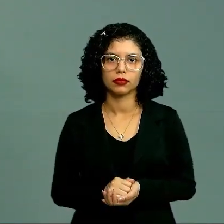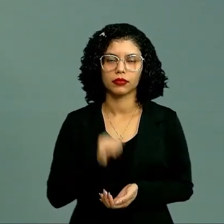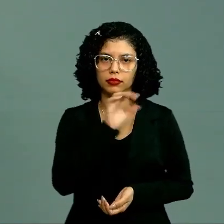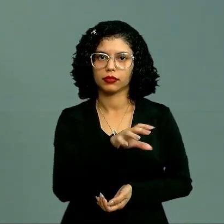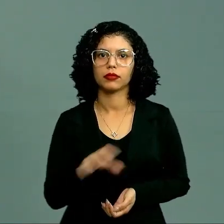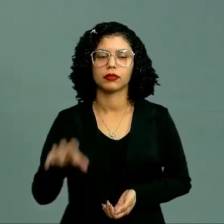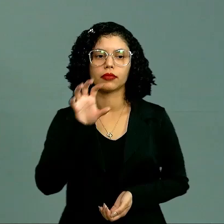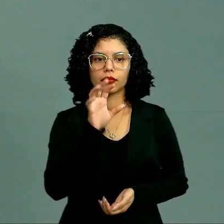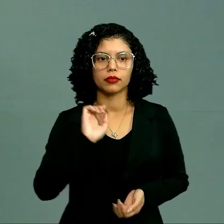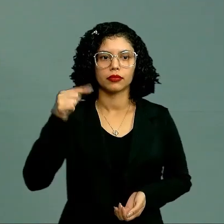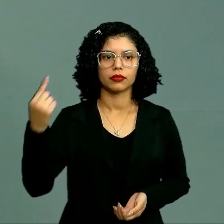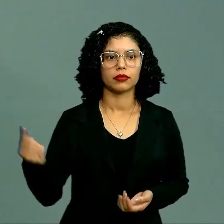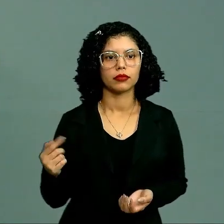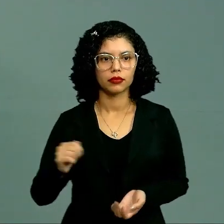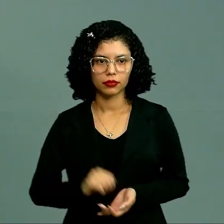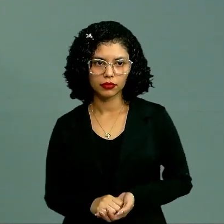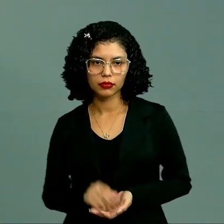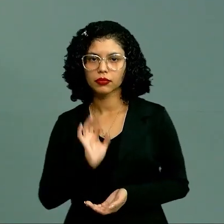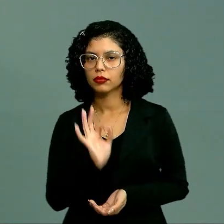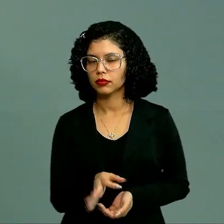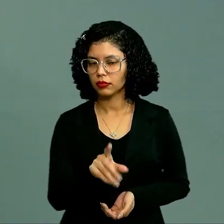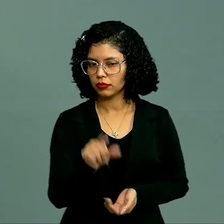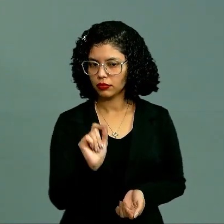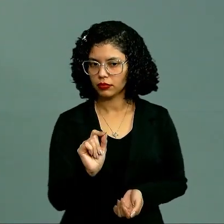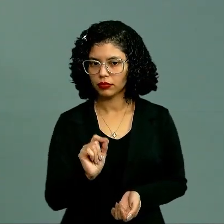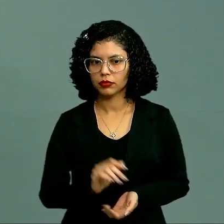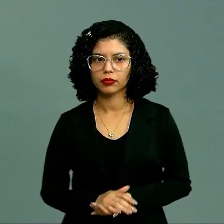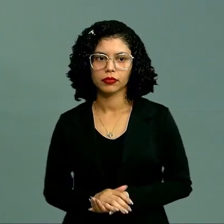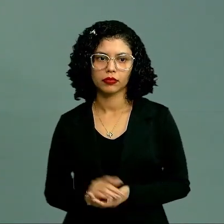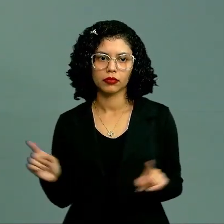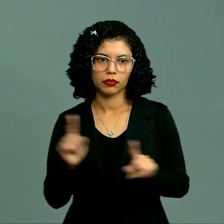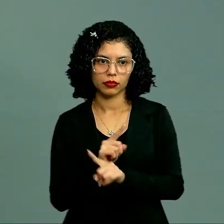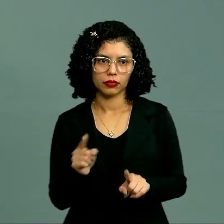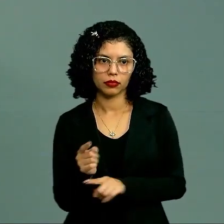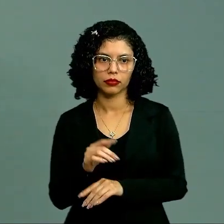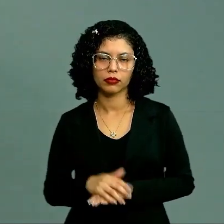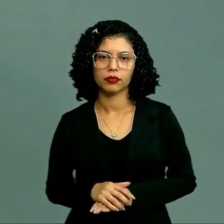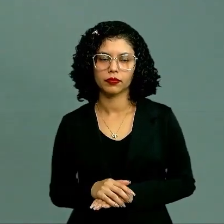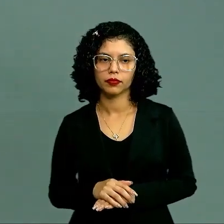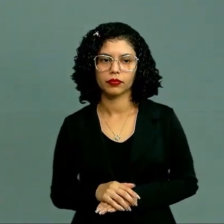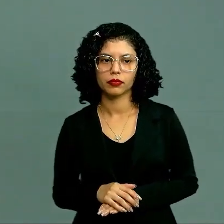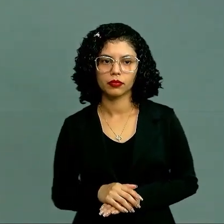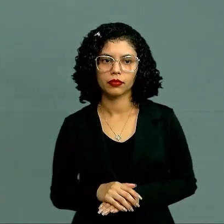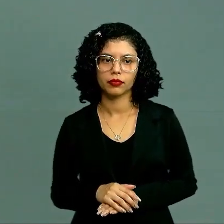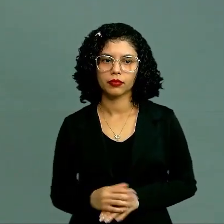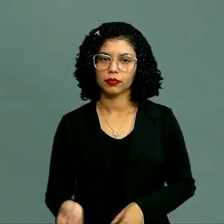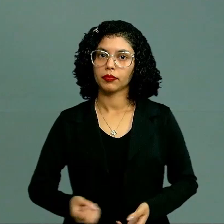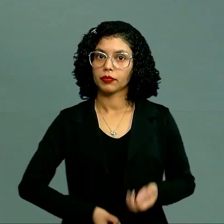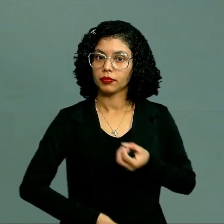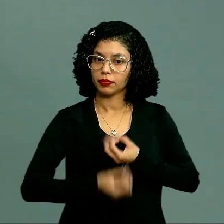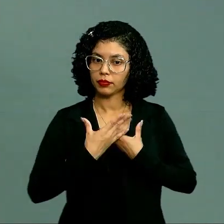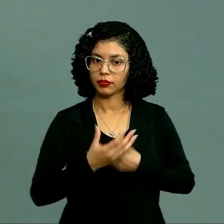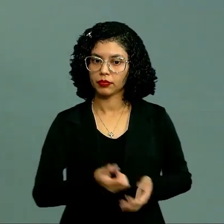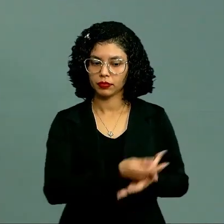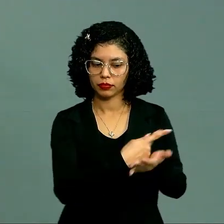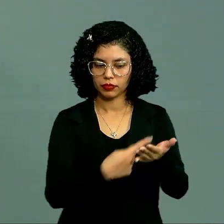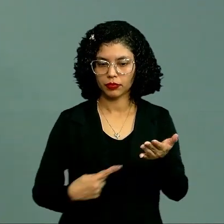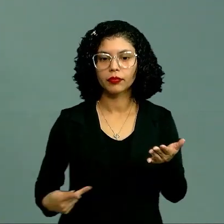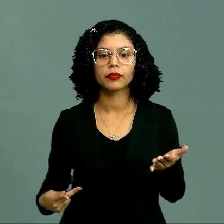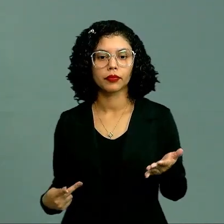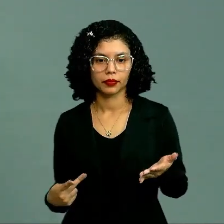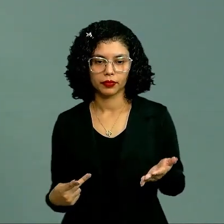região da Arábia, lá, eu acho que essa é a alternativa correta. Claro que não, né, gente? Se ele diz poeta, esse lá não está se